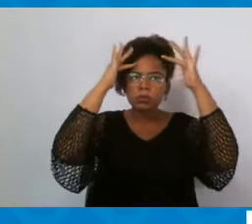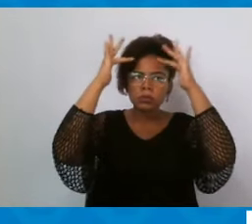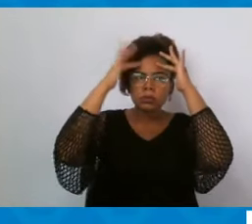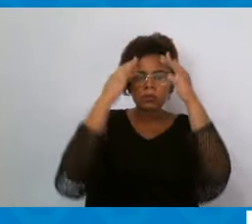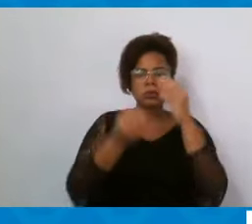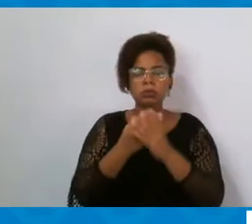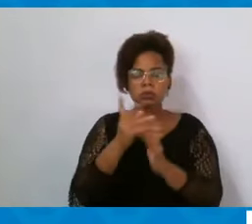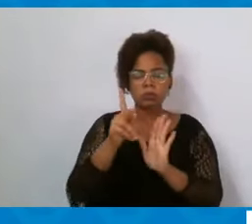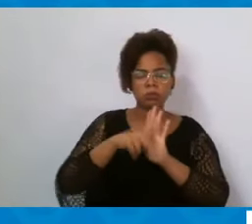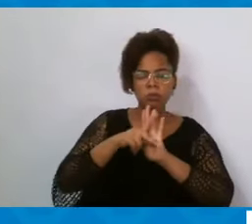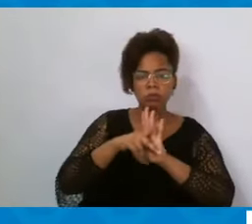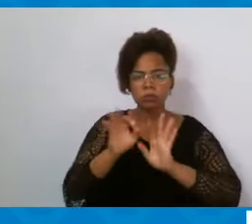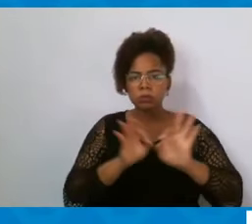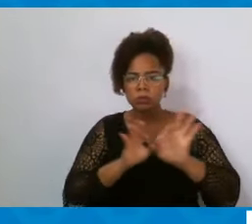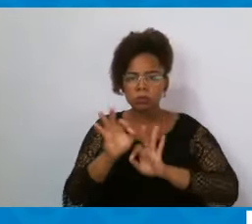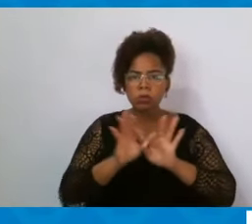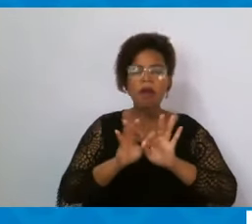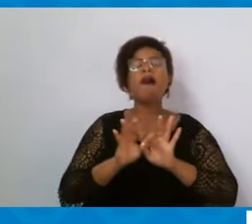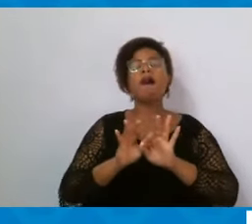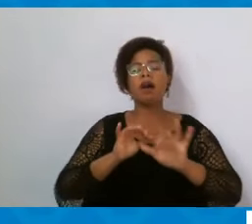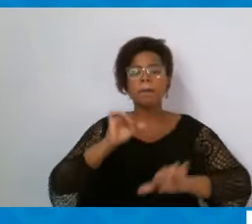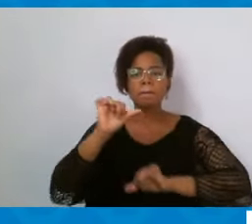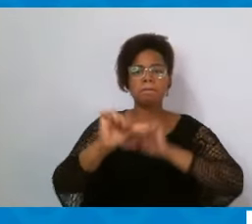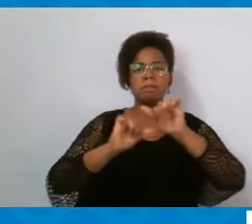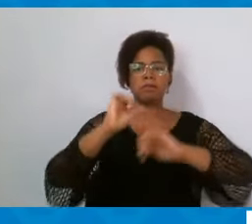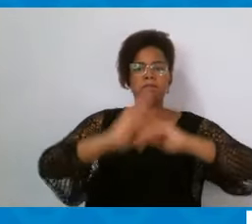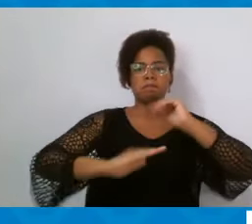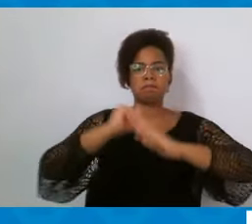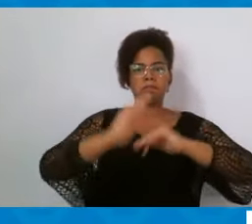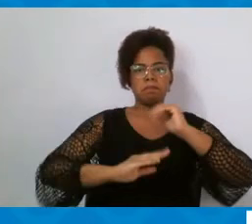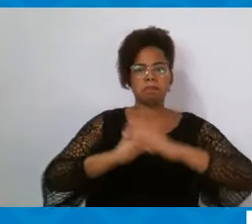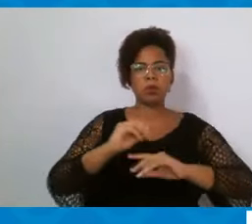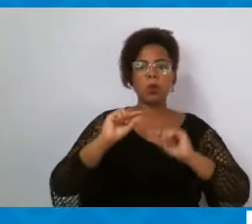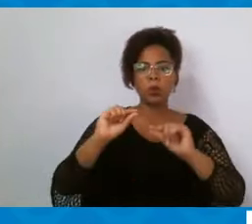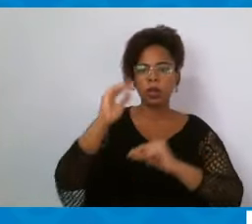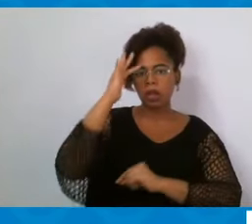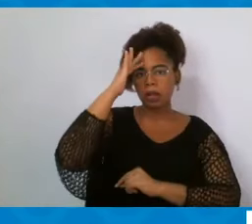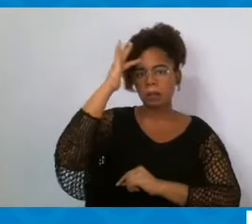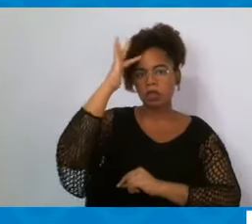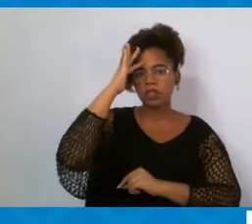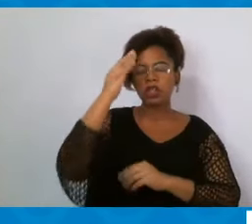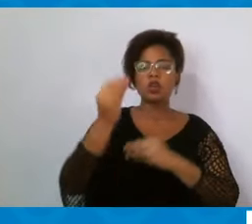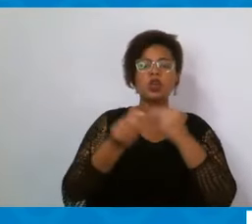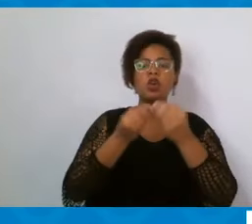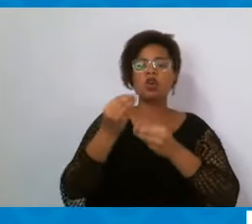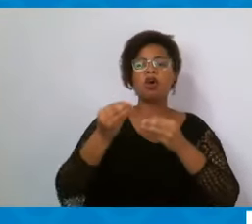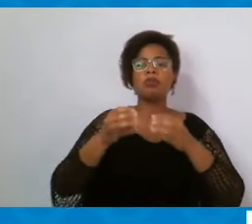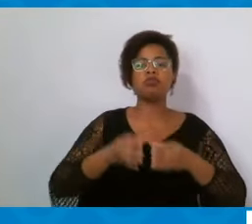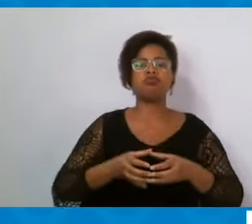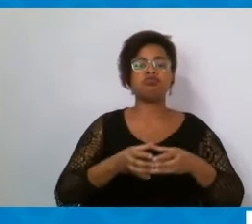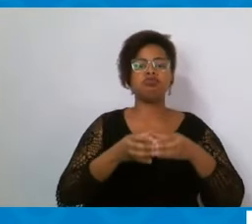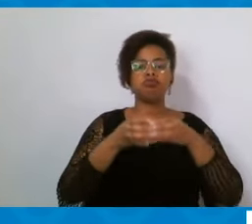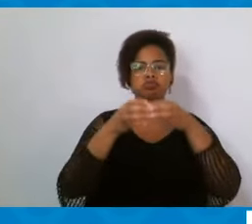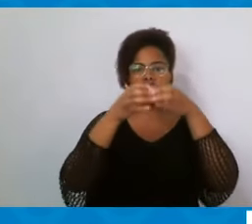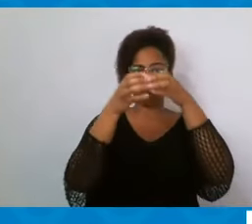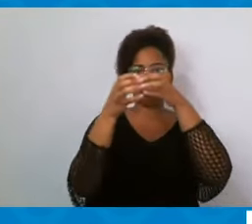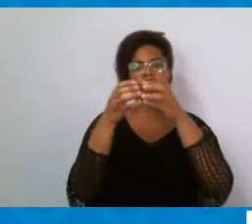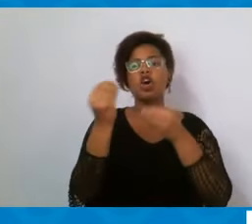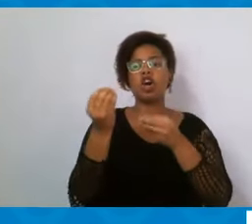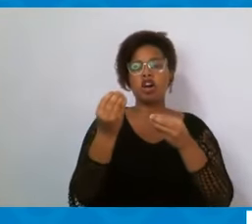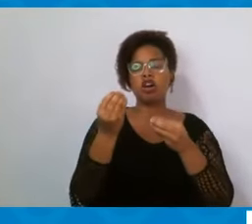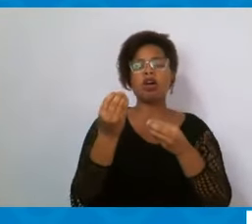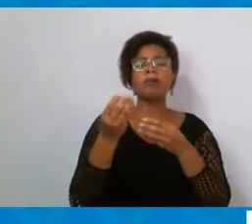em foguetes, tá? Mas um fazendo isso do ponto de vista de uma fabricação digital,